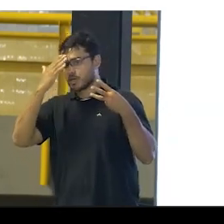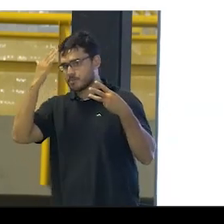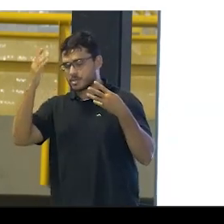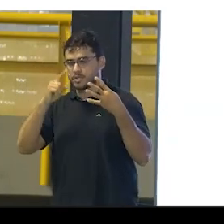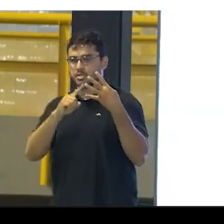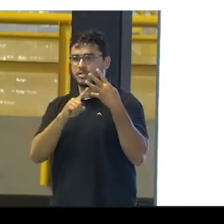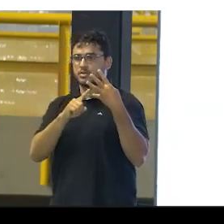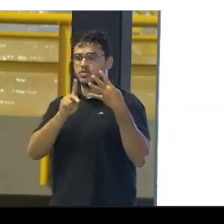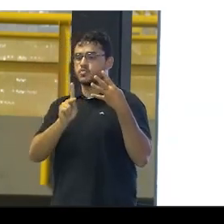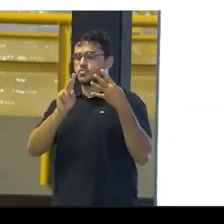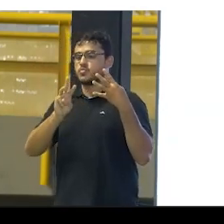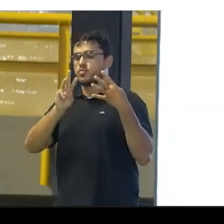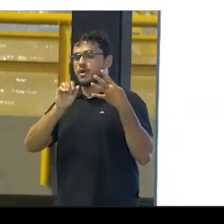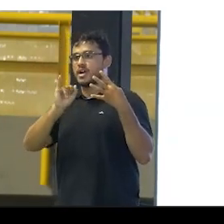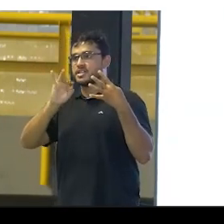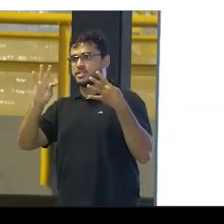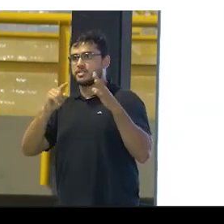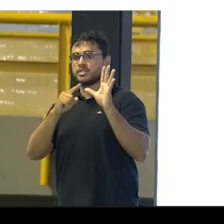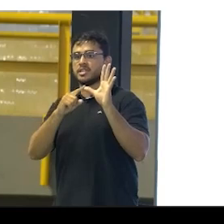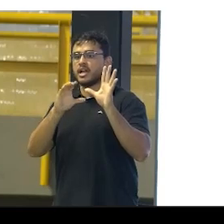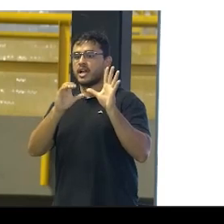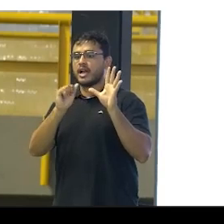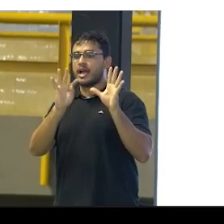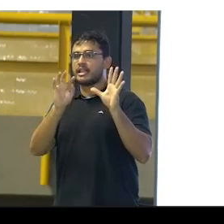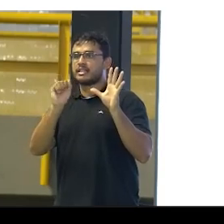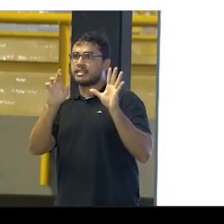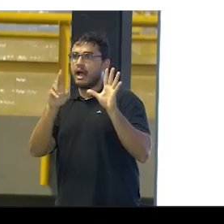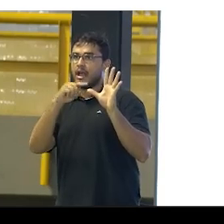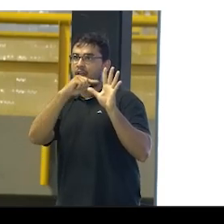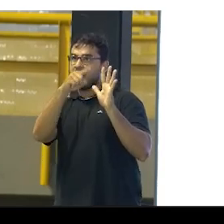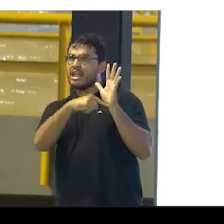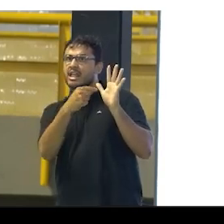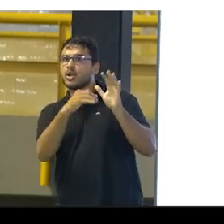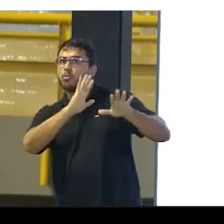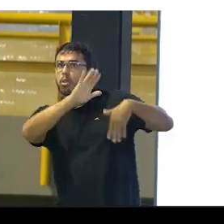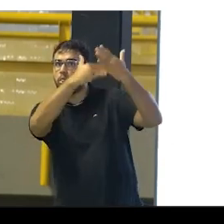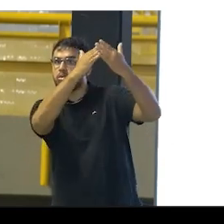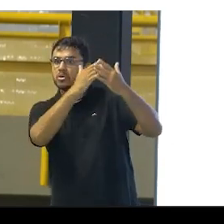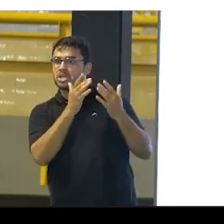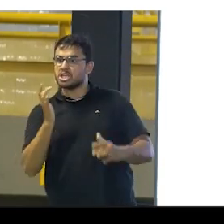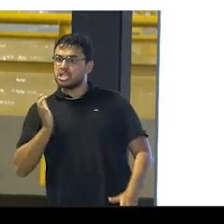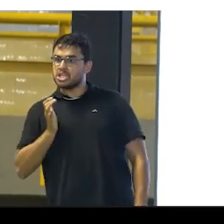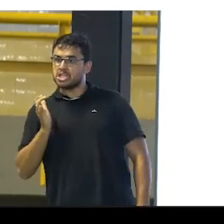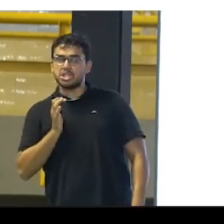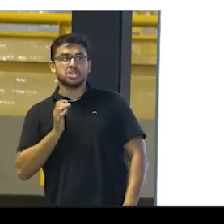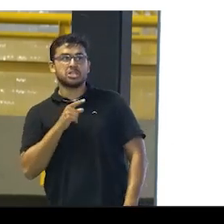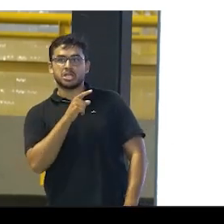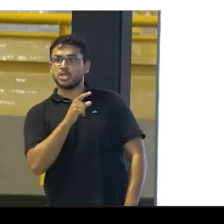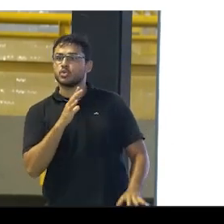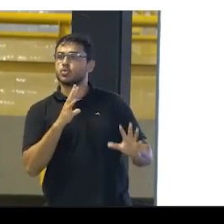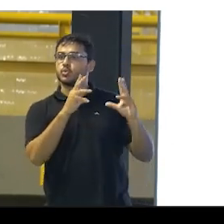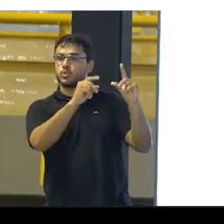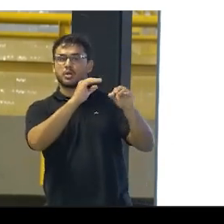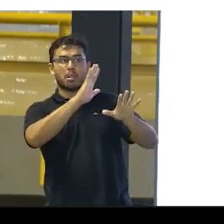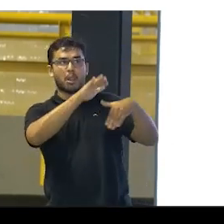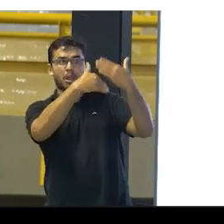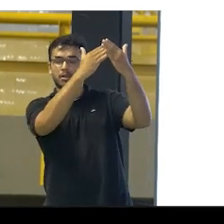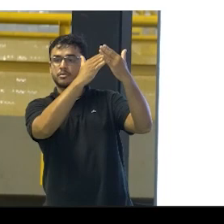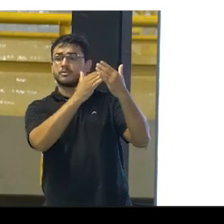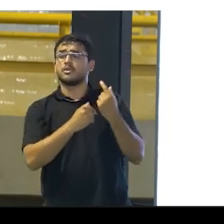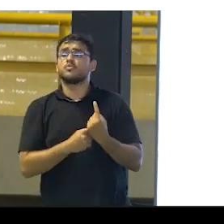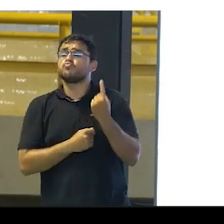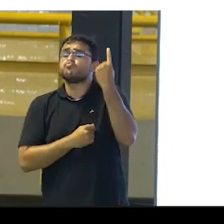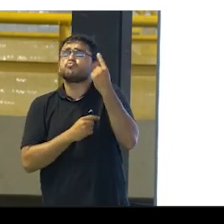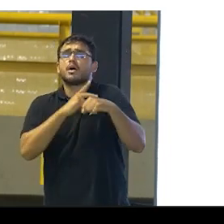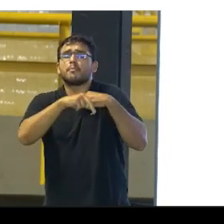e Catar, nenhum é país desenvolvido. Aliás, no Oriente Médio, só tem um